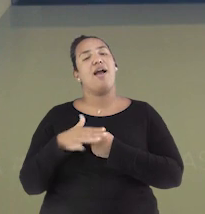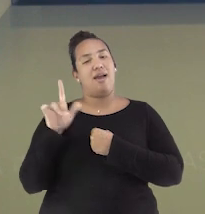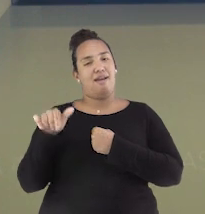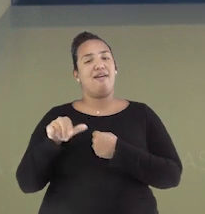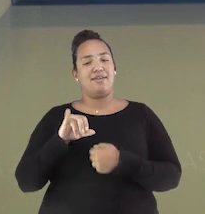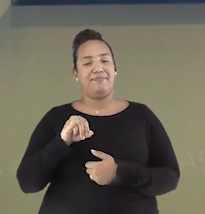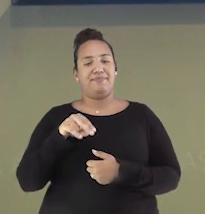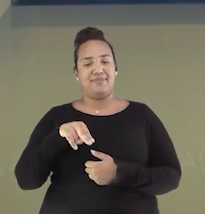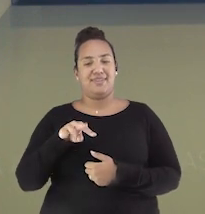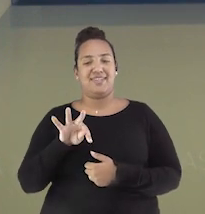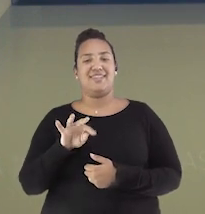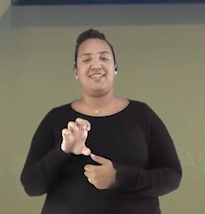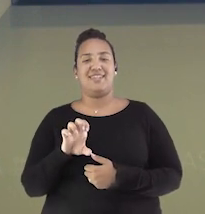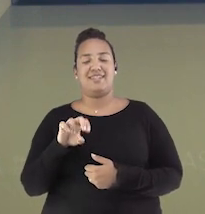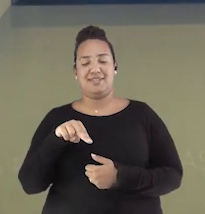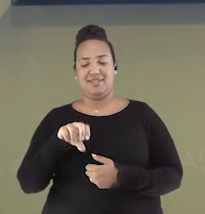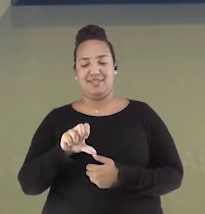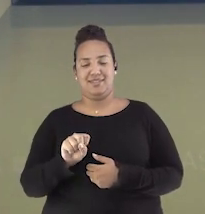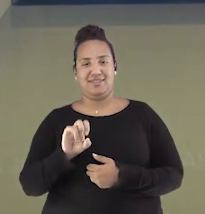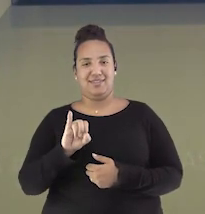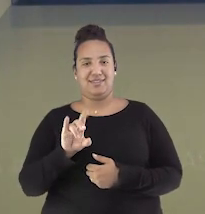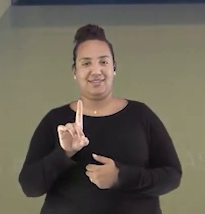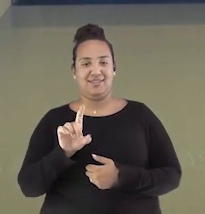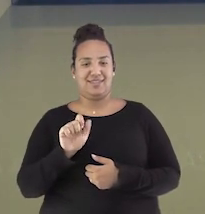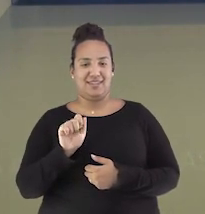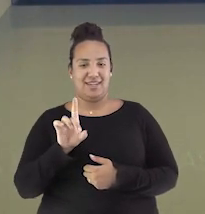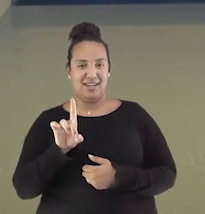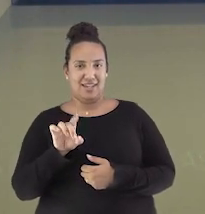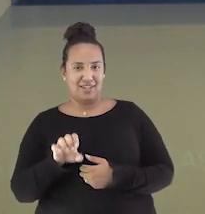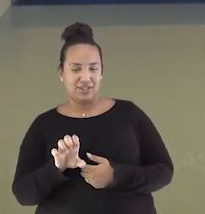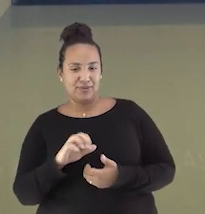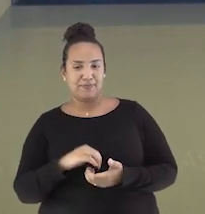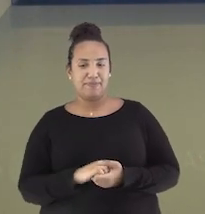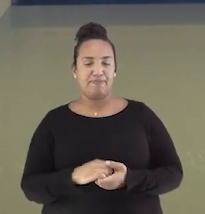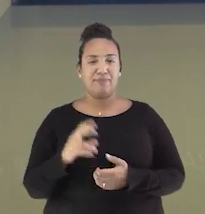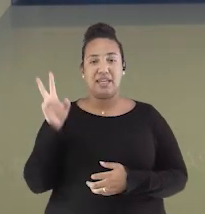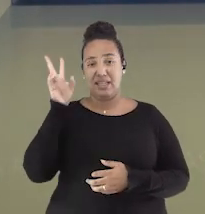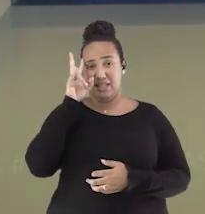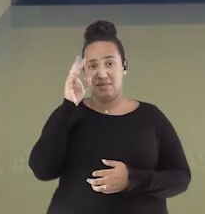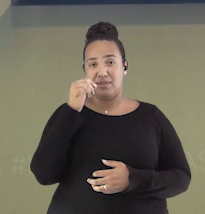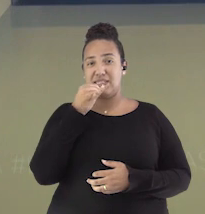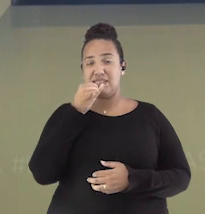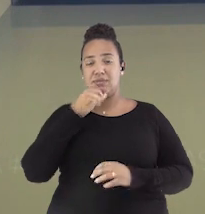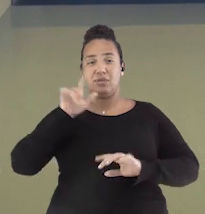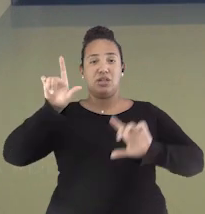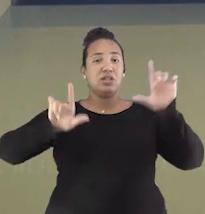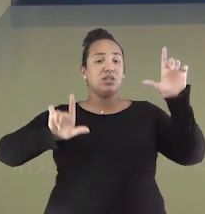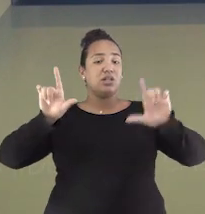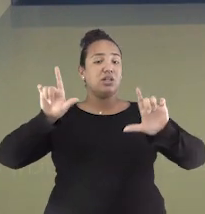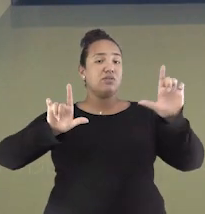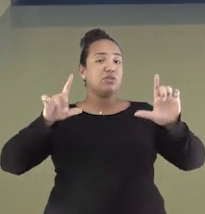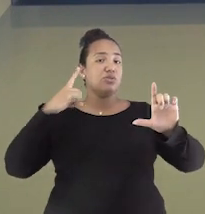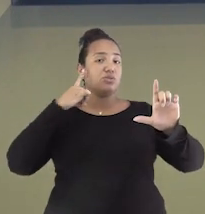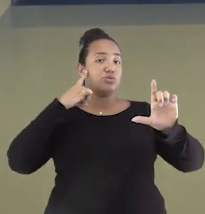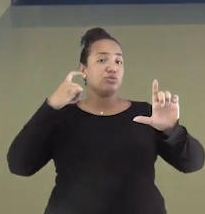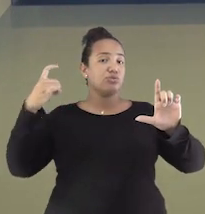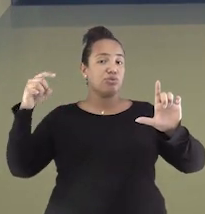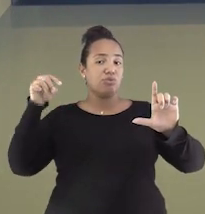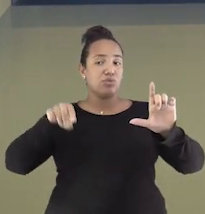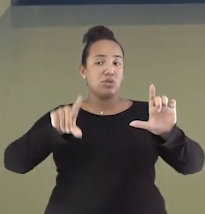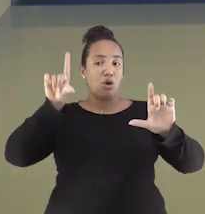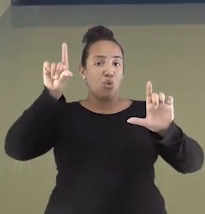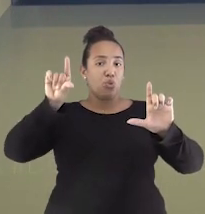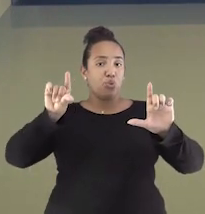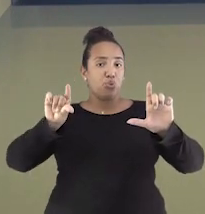mais fraco Ele tá menos intenso lembra que a gente falava o som da televisão tá tão baixinho que eu nem consigo ouvir